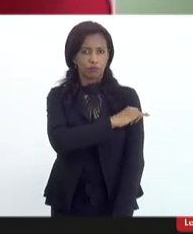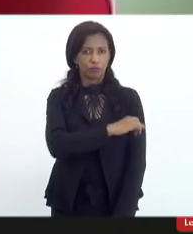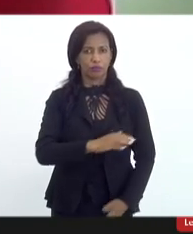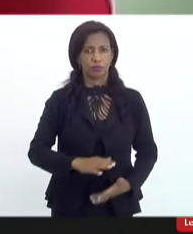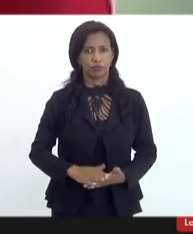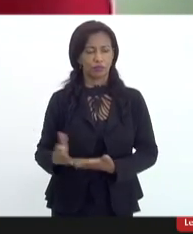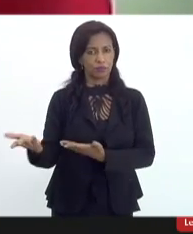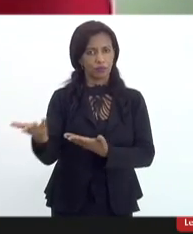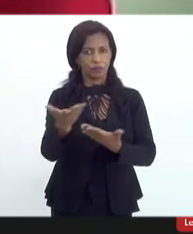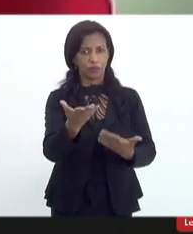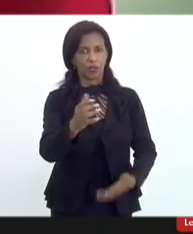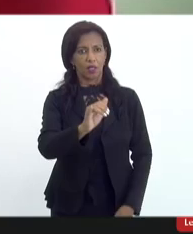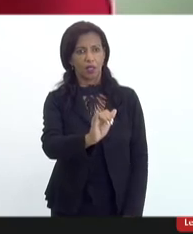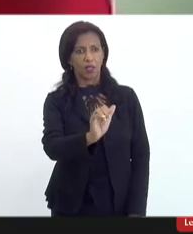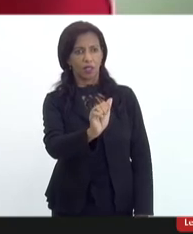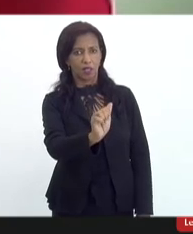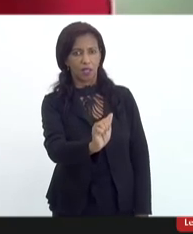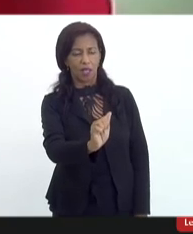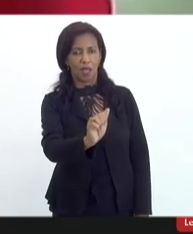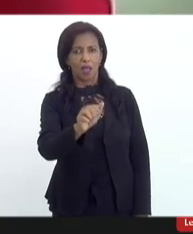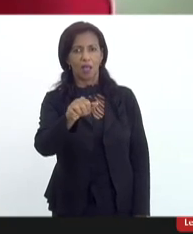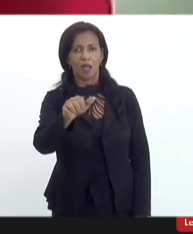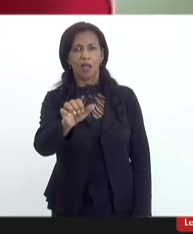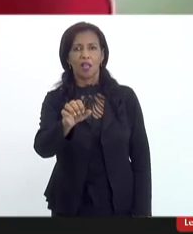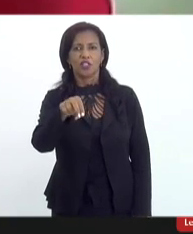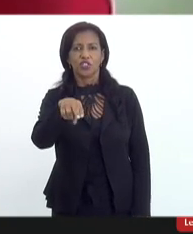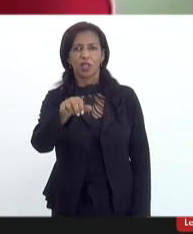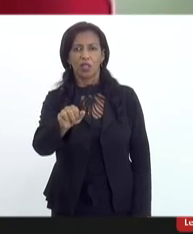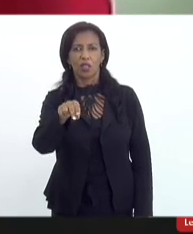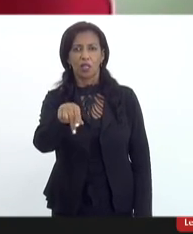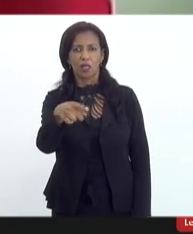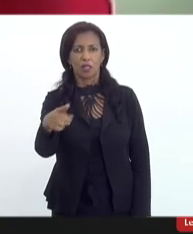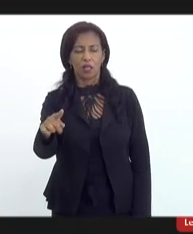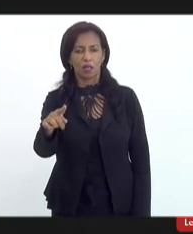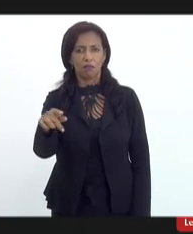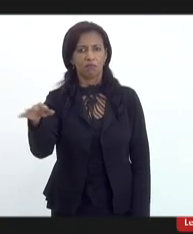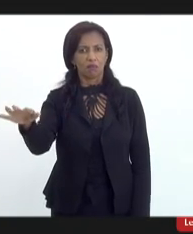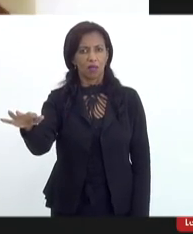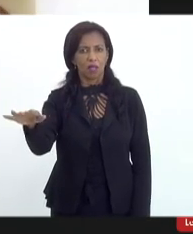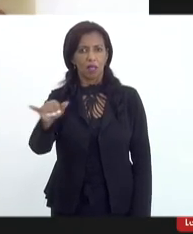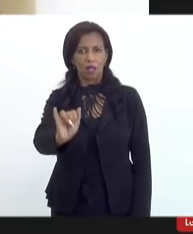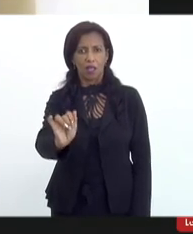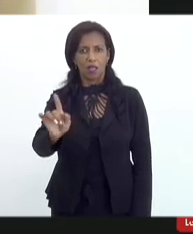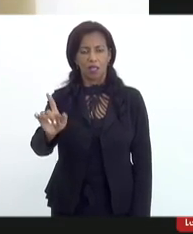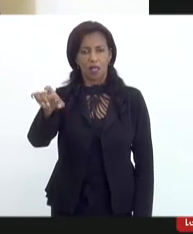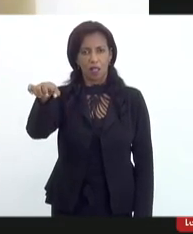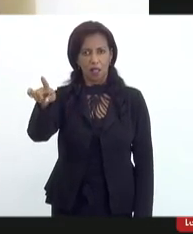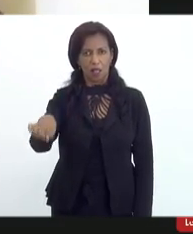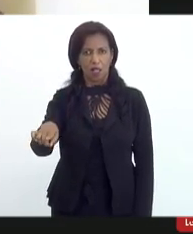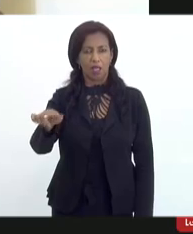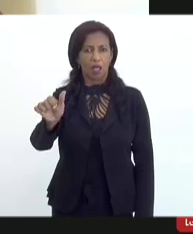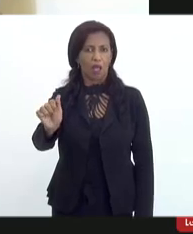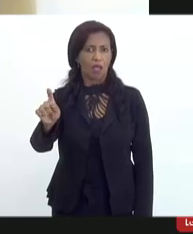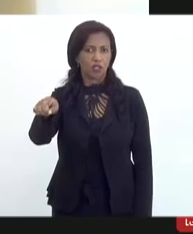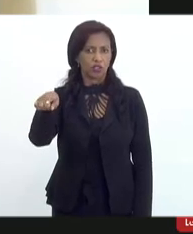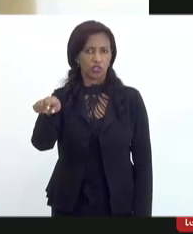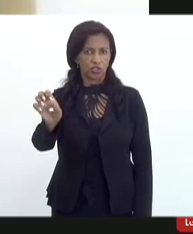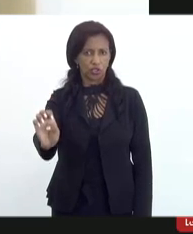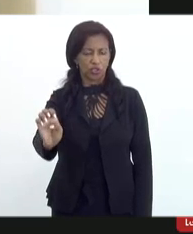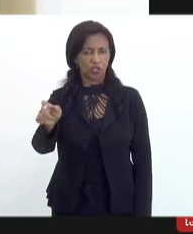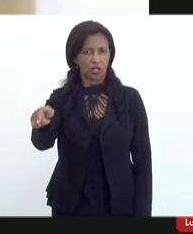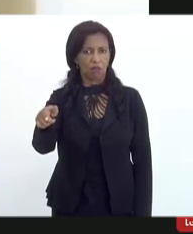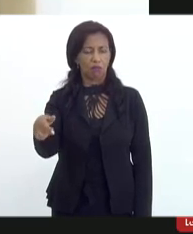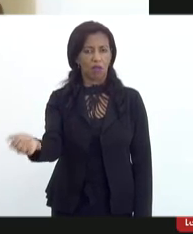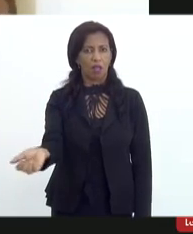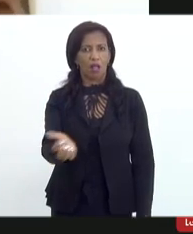da senhora Iadriana Dinanã, fundadora e sacerdotisa do Ilê Axé Omo Ananã, ativista